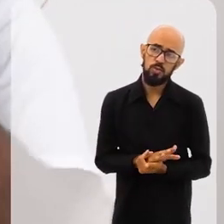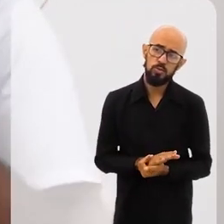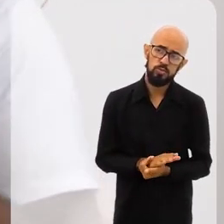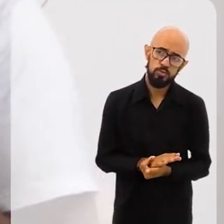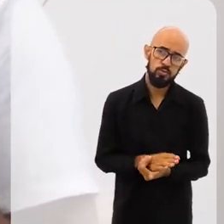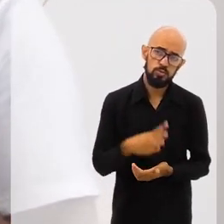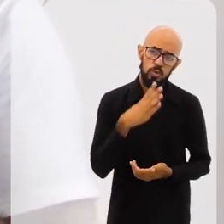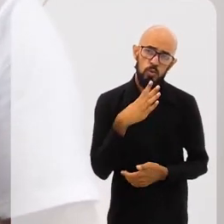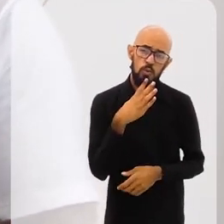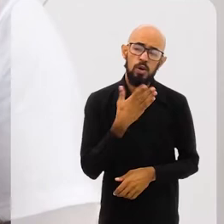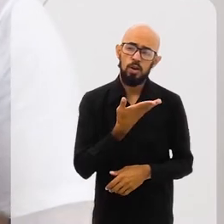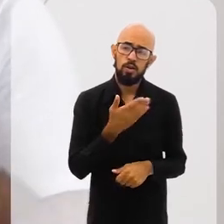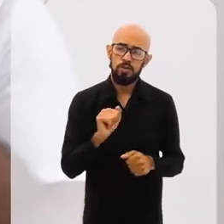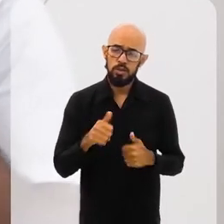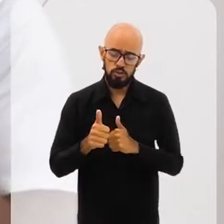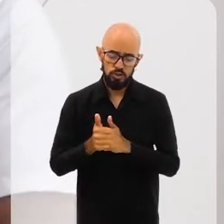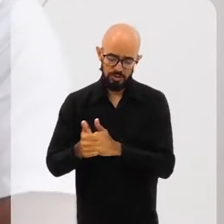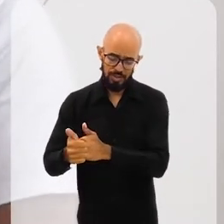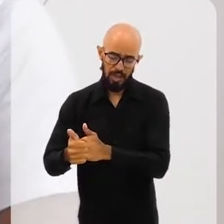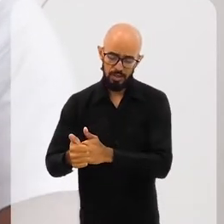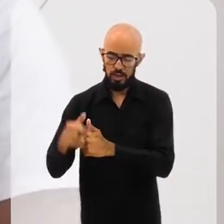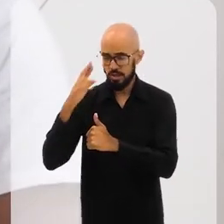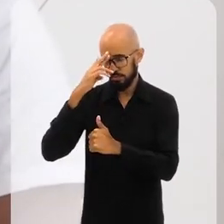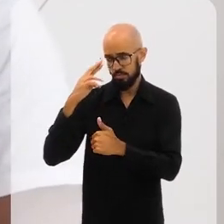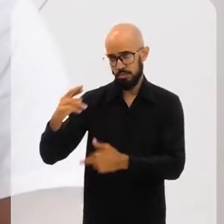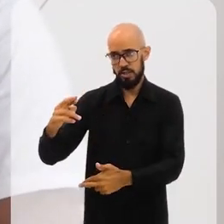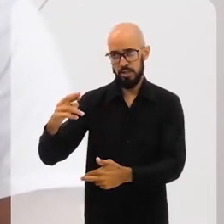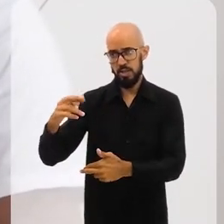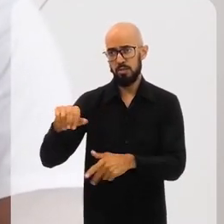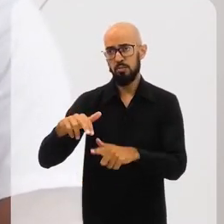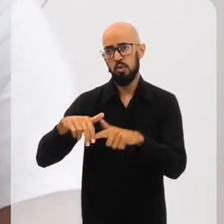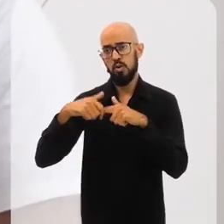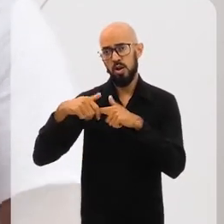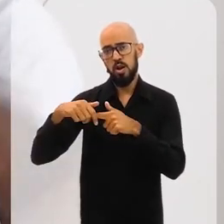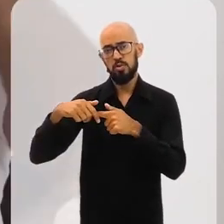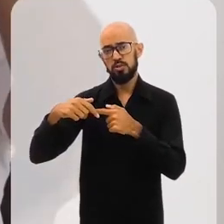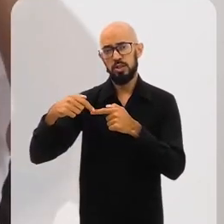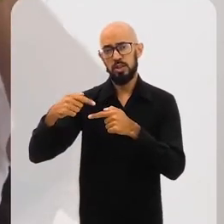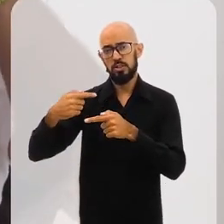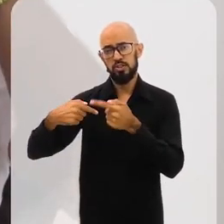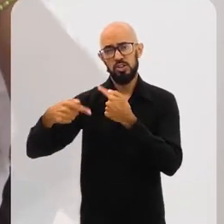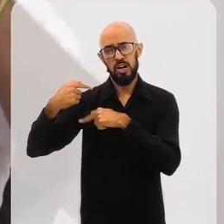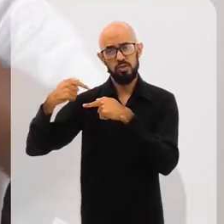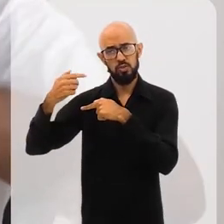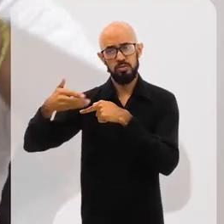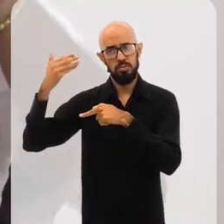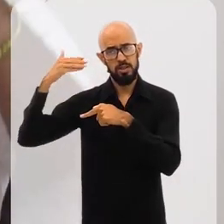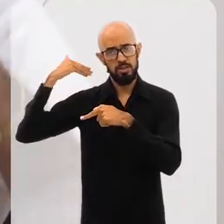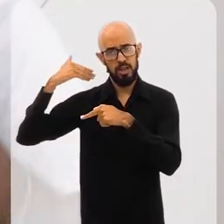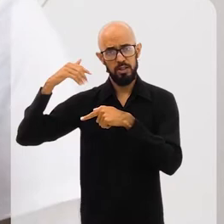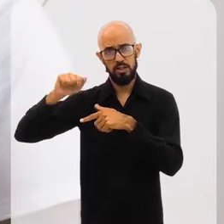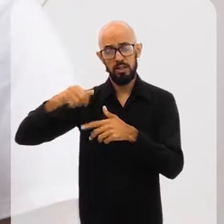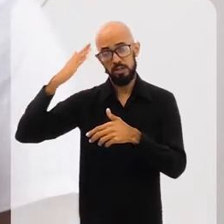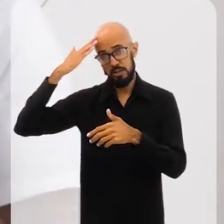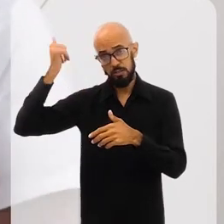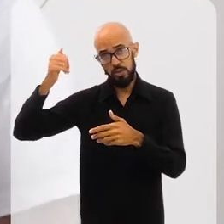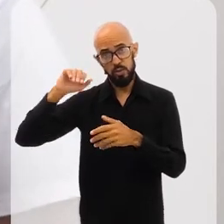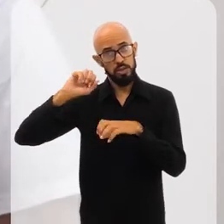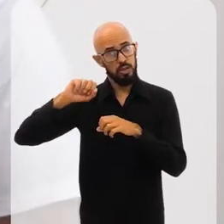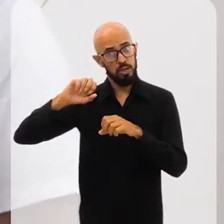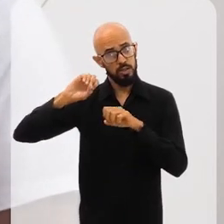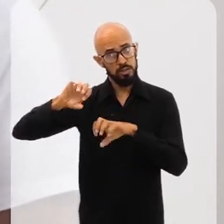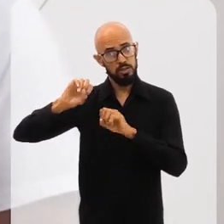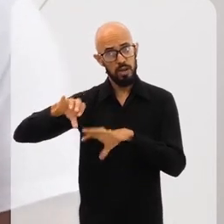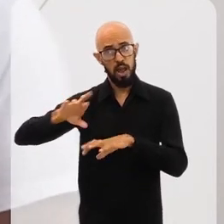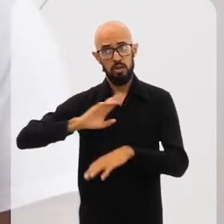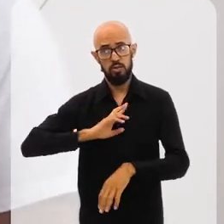aí de babalaôs nigerianos que a gente segue e a gente respeita. Devido a essa ancestralidade e a sabedoria com que levaram a